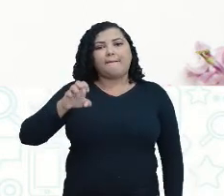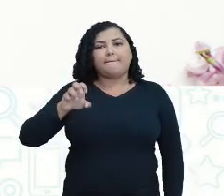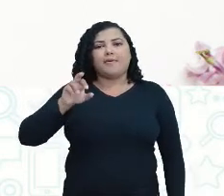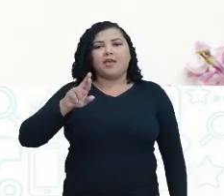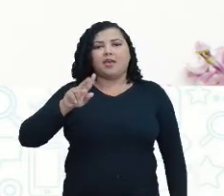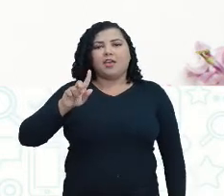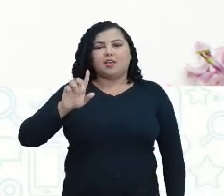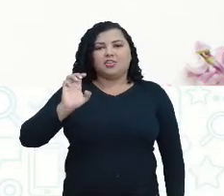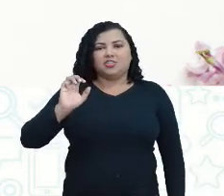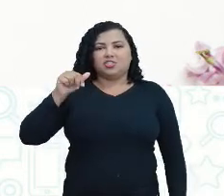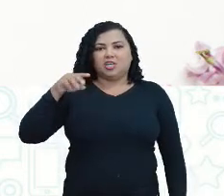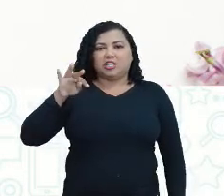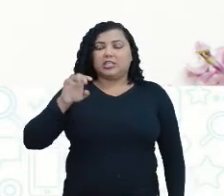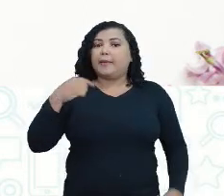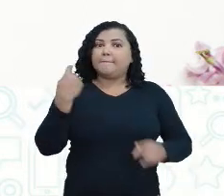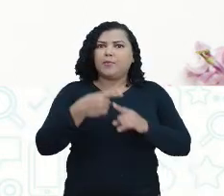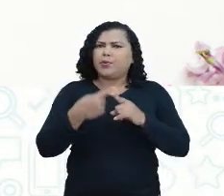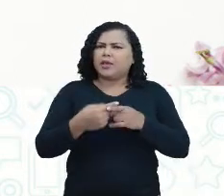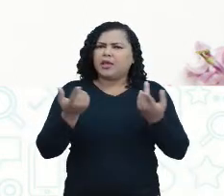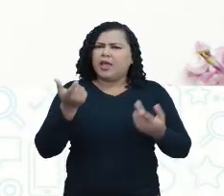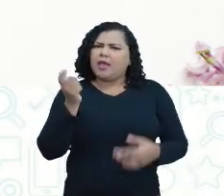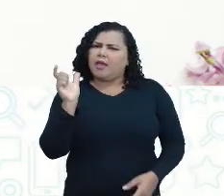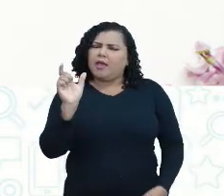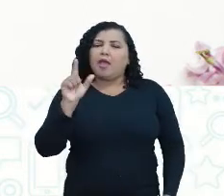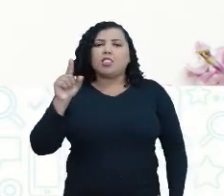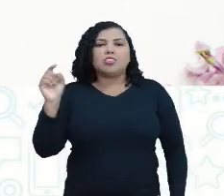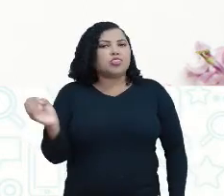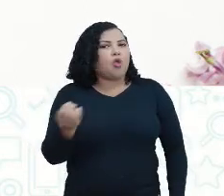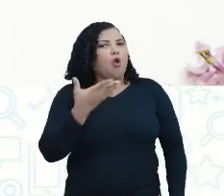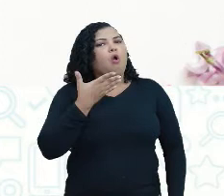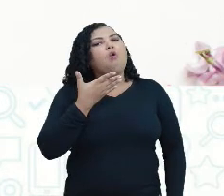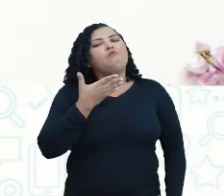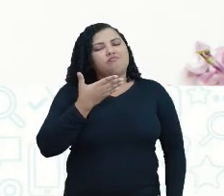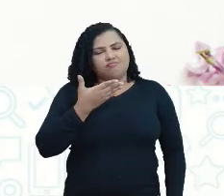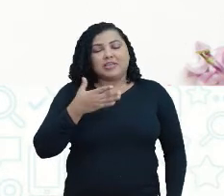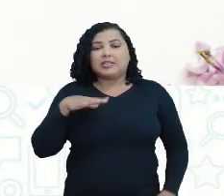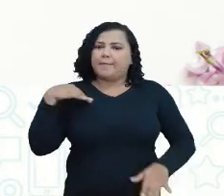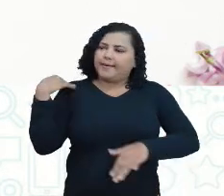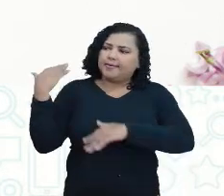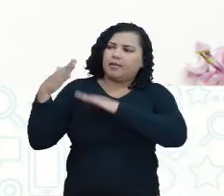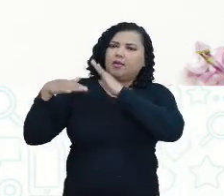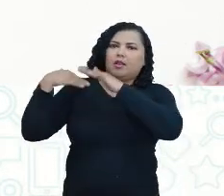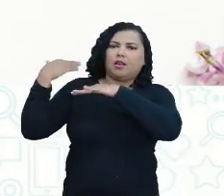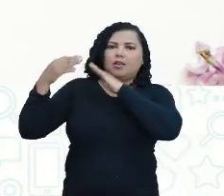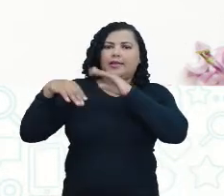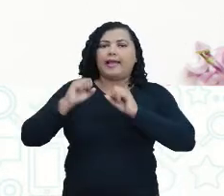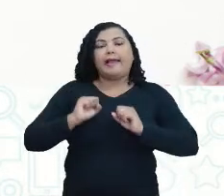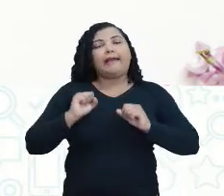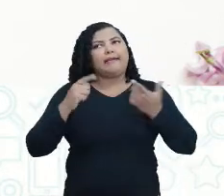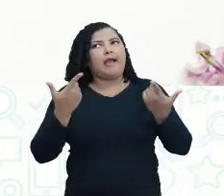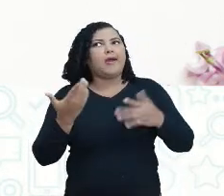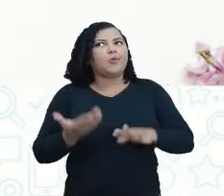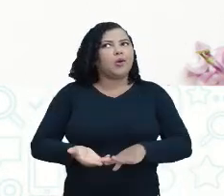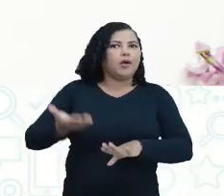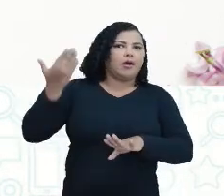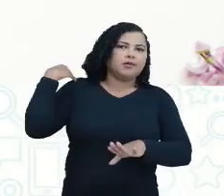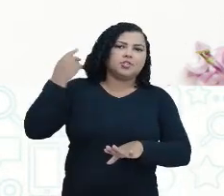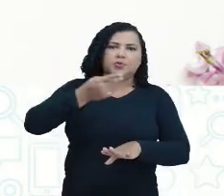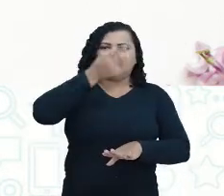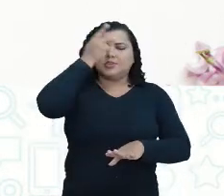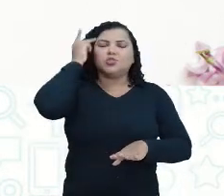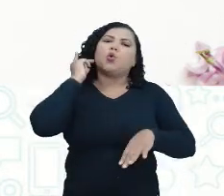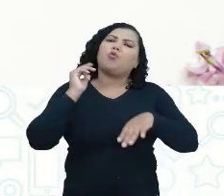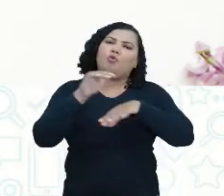e está crescendo, né? Claro que não é que as pessoas não conversassem antes do chat. Claro,